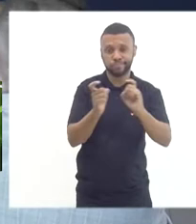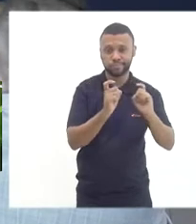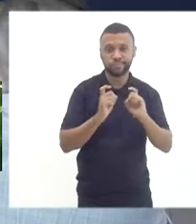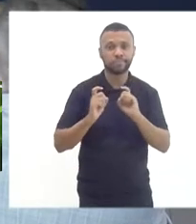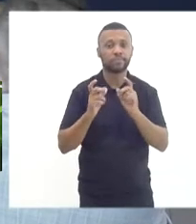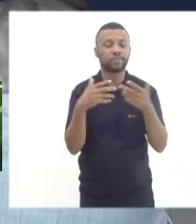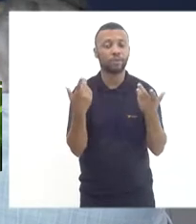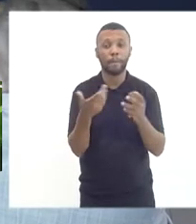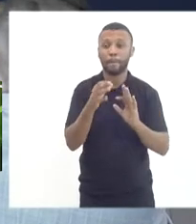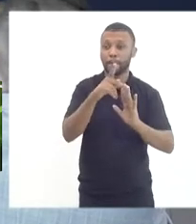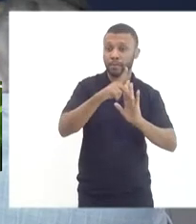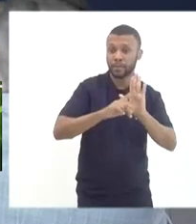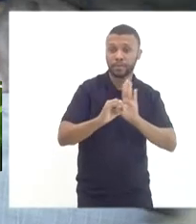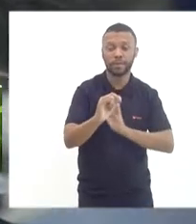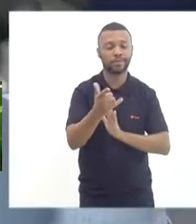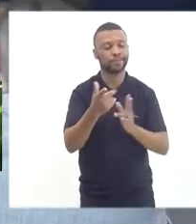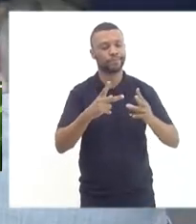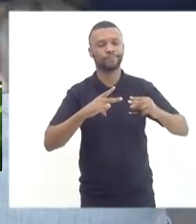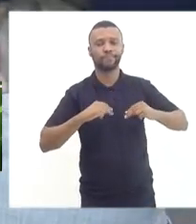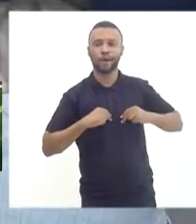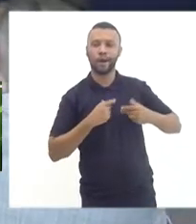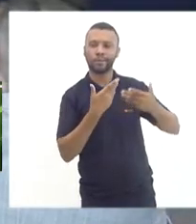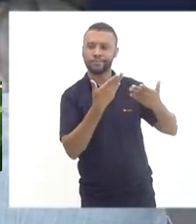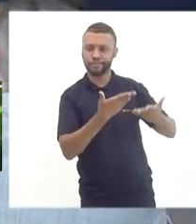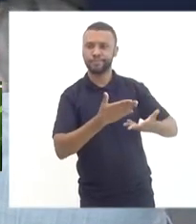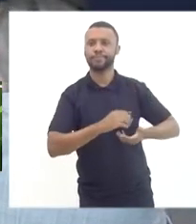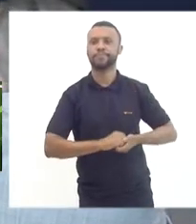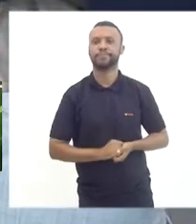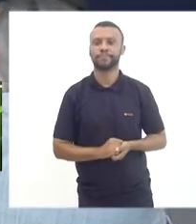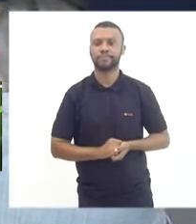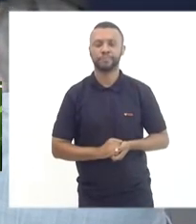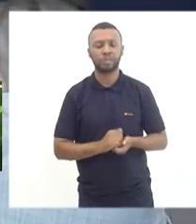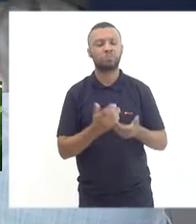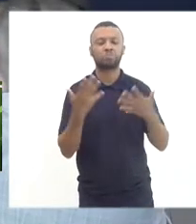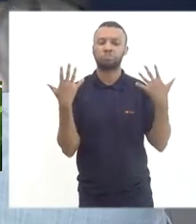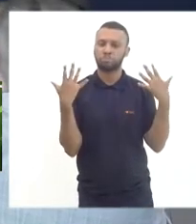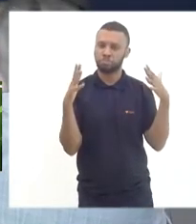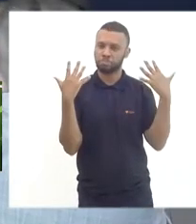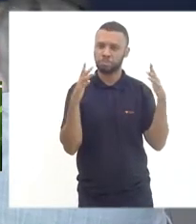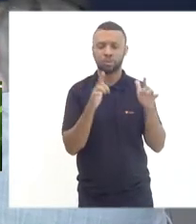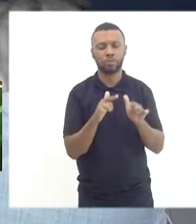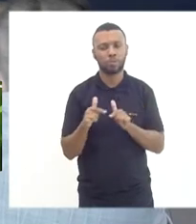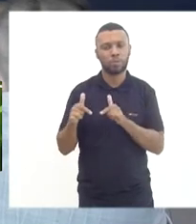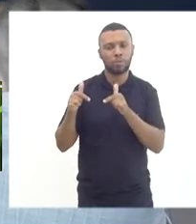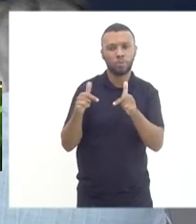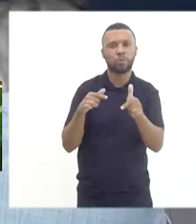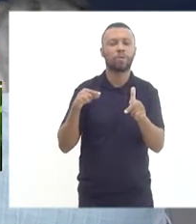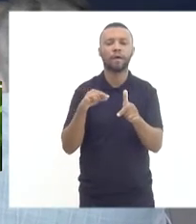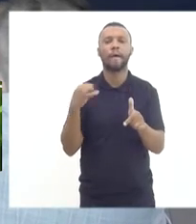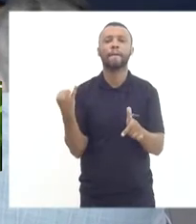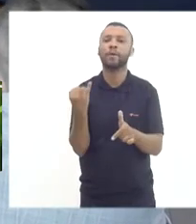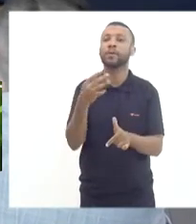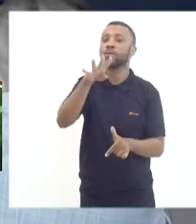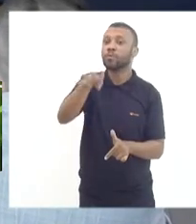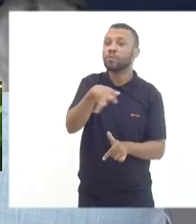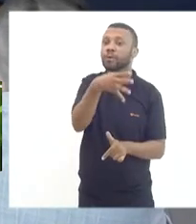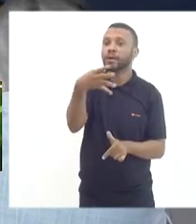da deputada Marta Rocha é meritório, de louvável iniciativa, considerando a importância dos programas de...